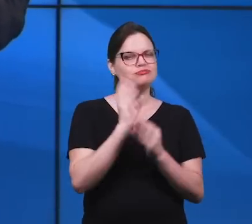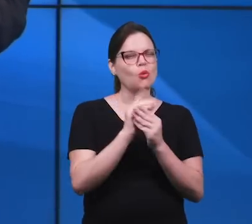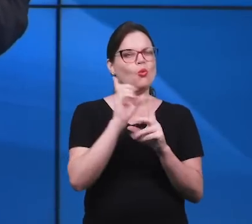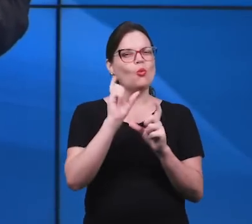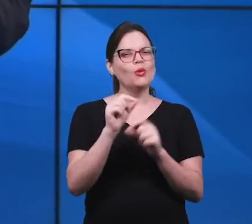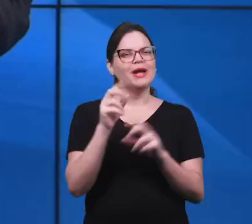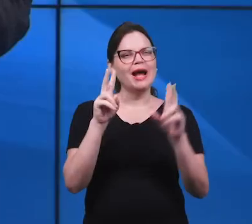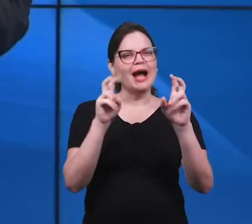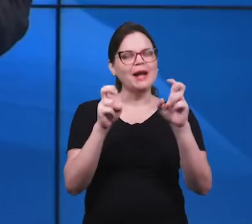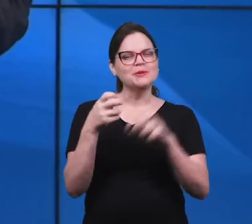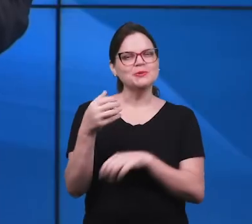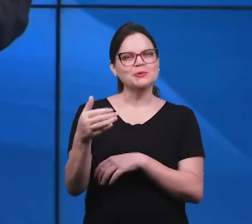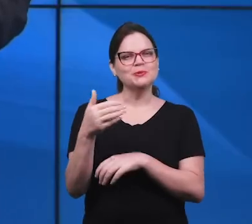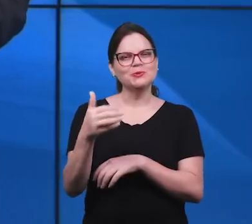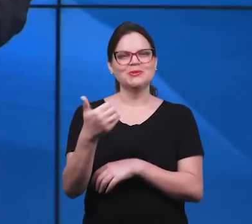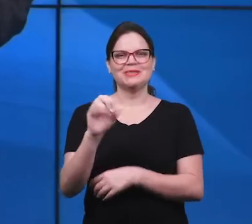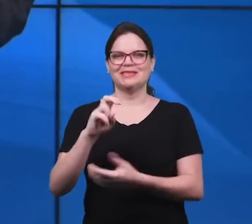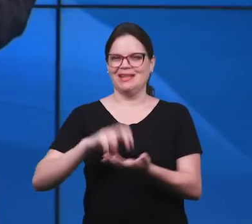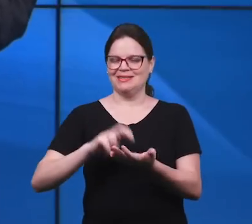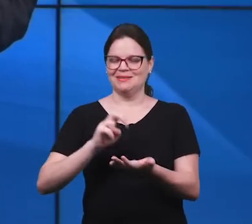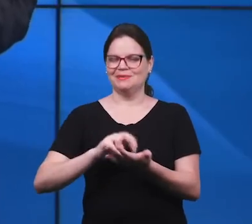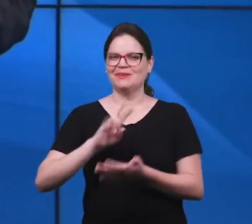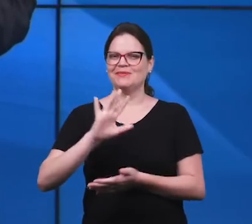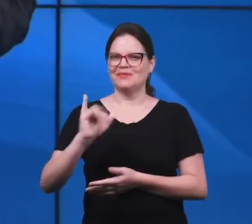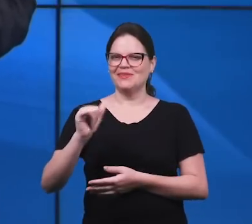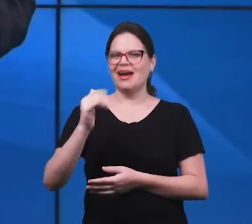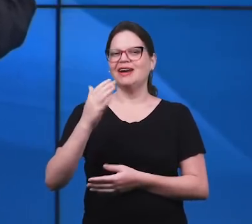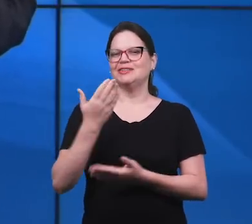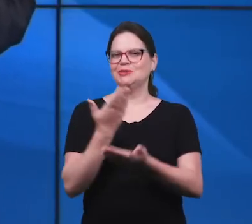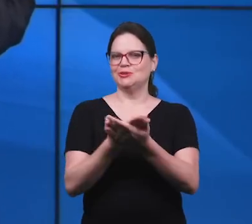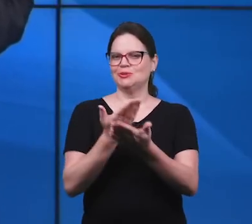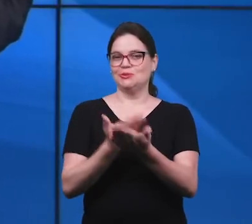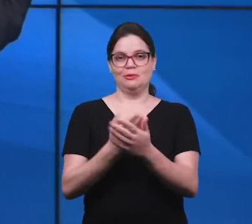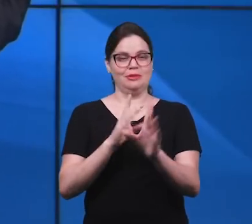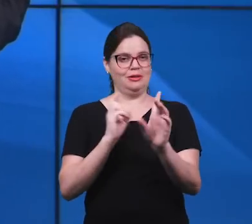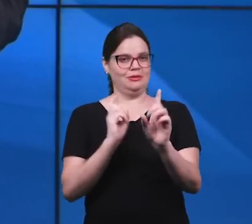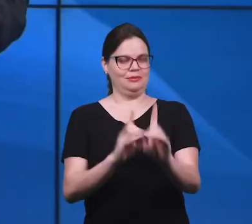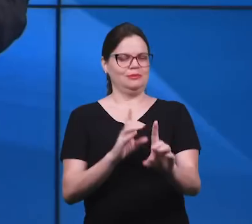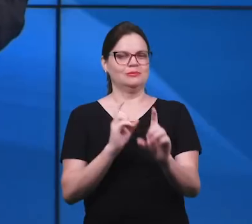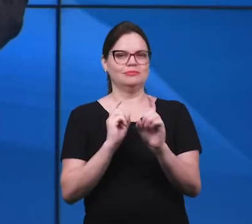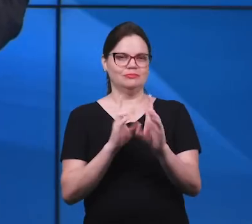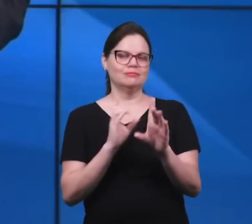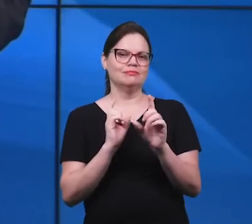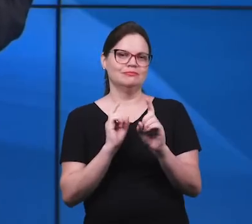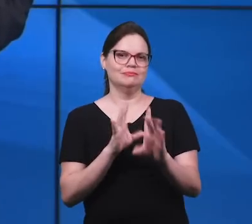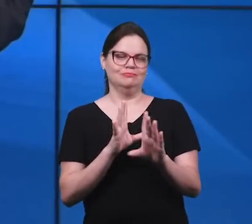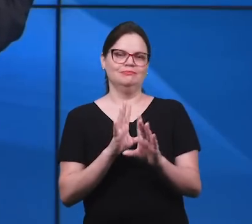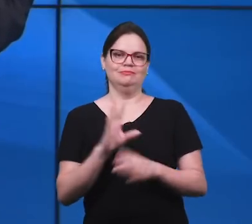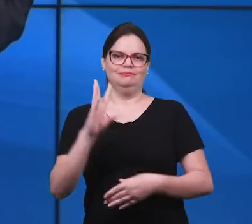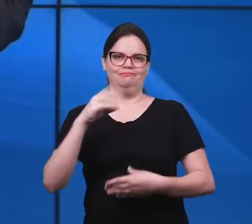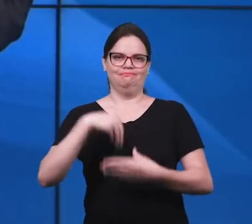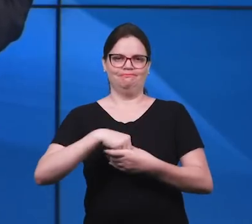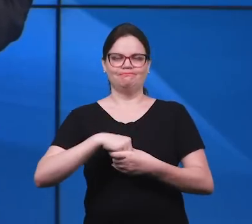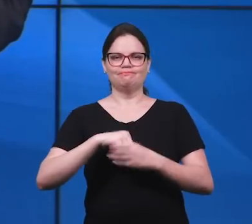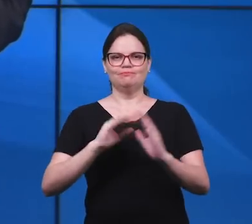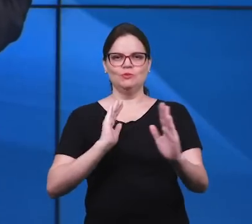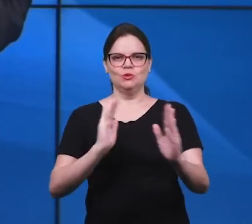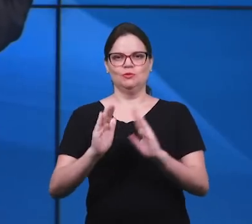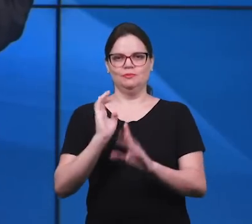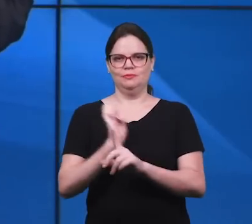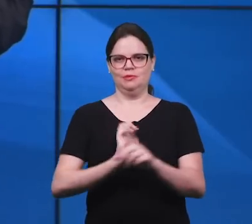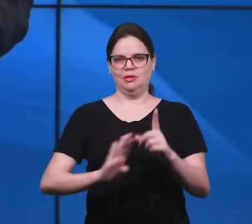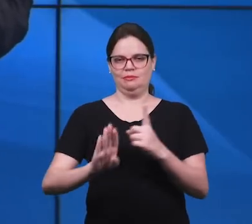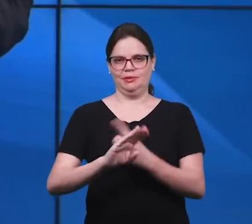assunto que nós vamos tratar daqui a pouco dentro do sentido doutrinário, o conteúdo doutrinário da Escola Bíblica